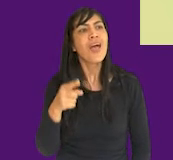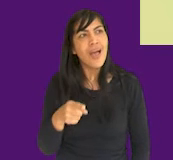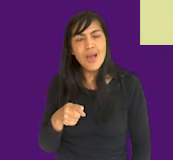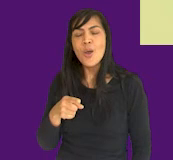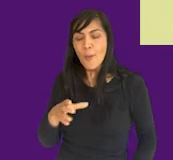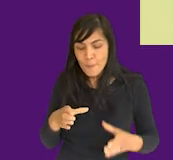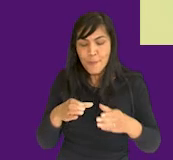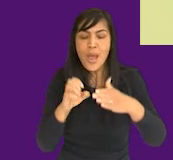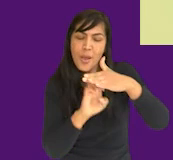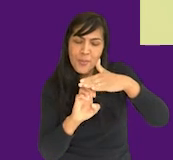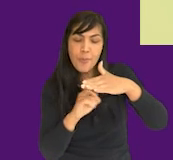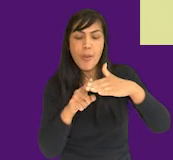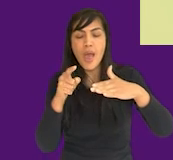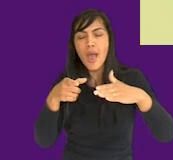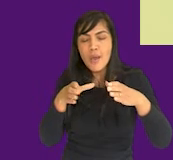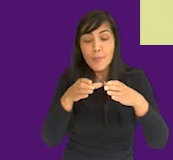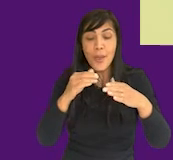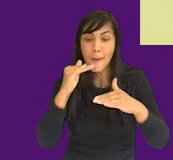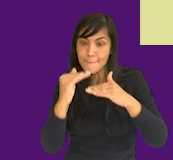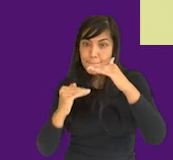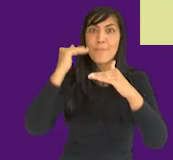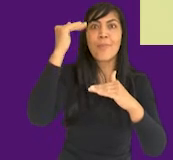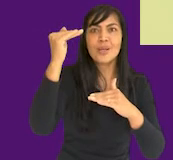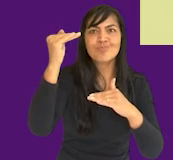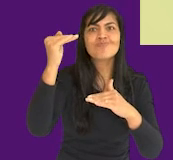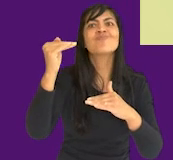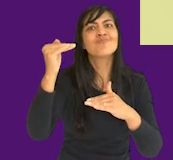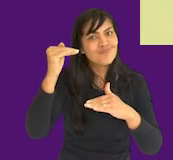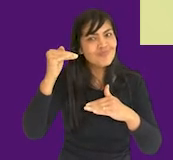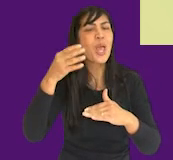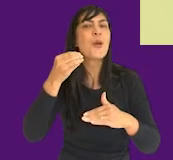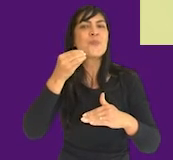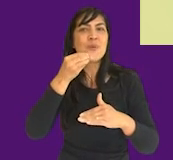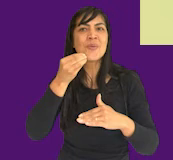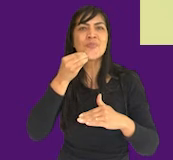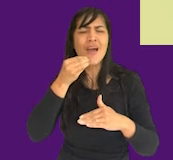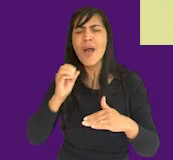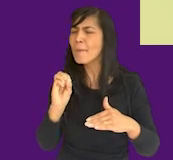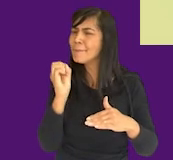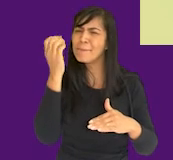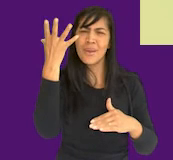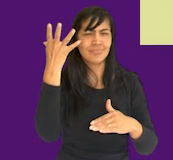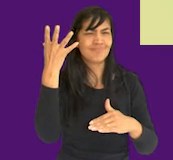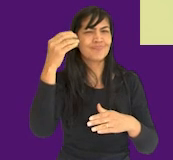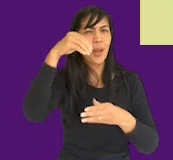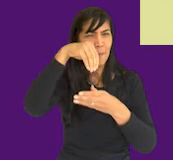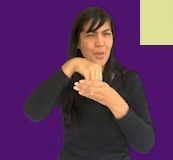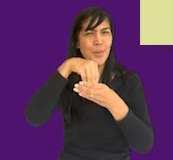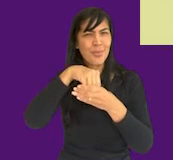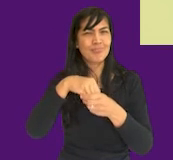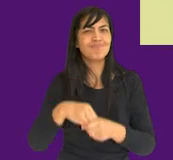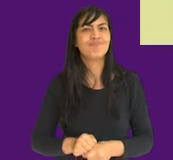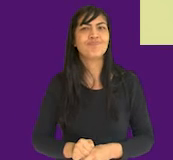aqui é sua empresa o seu setor e além da sua indústria eletrônica em várias oportunidades também acontecendo vendo esse